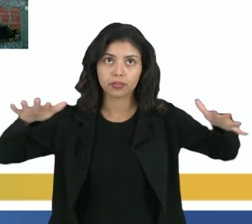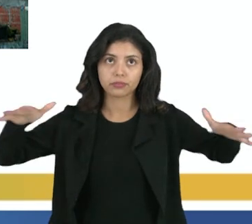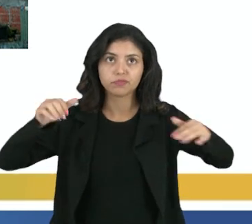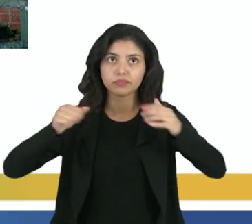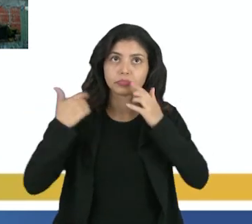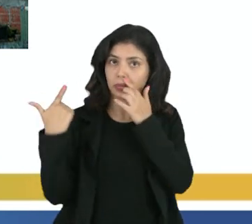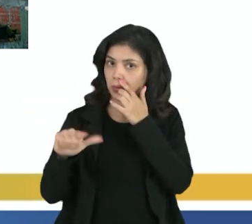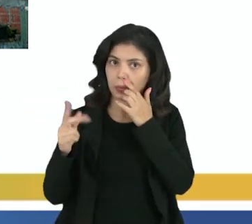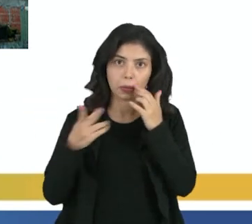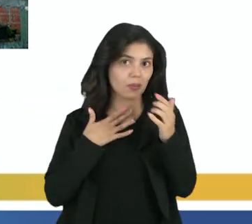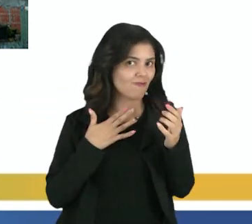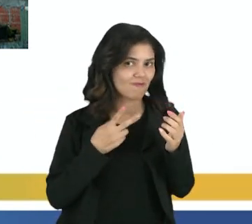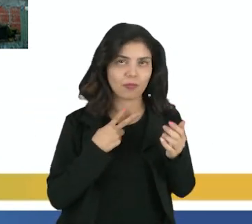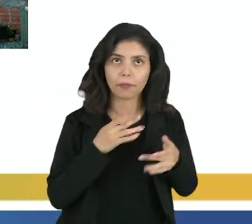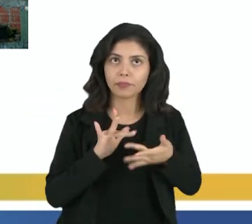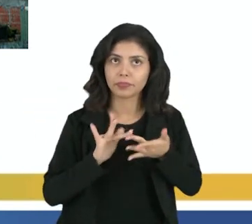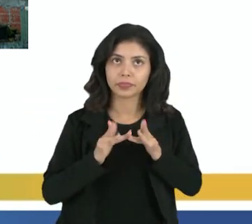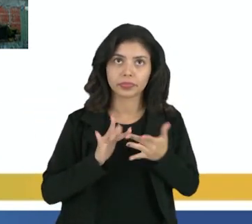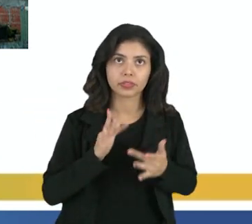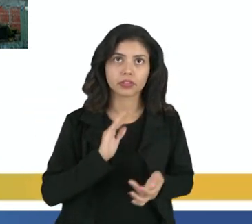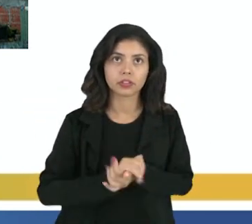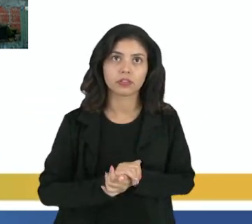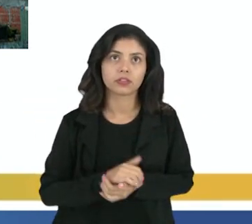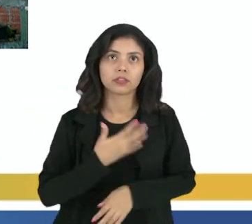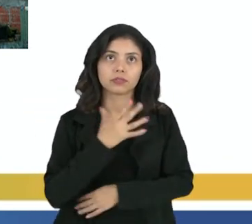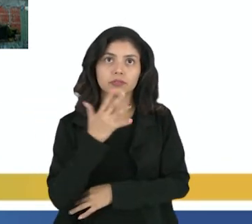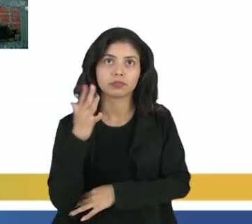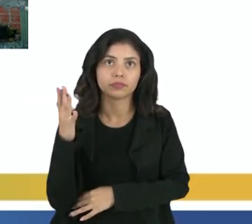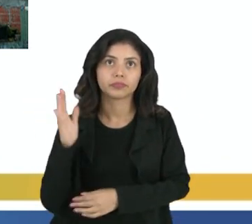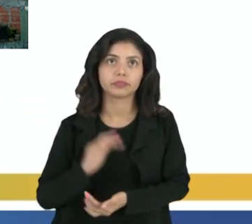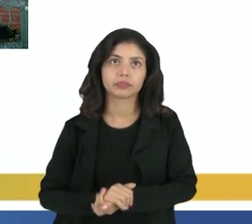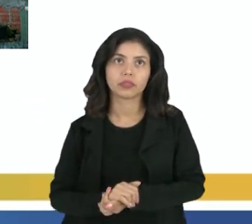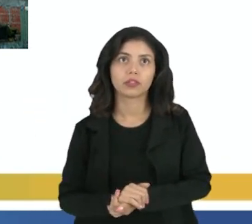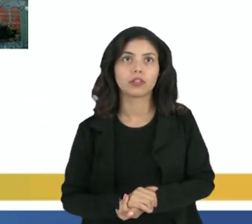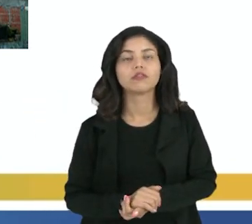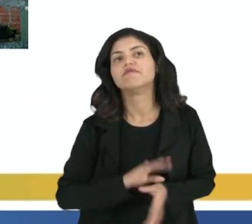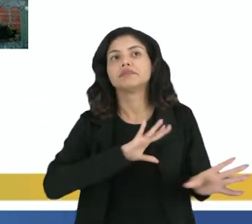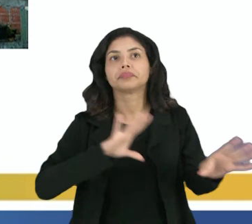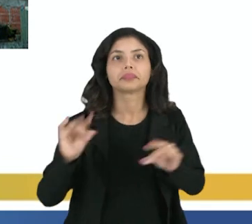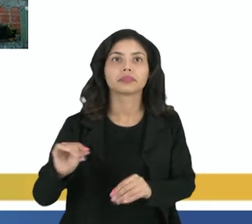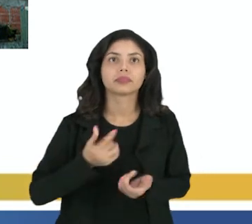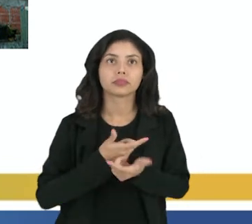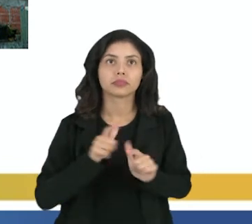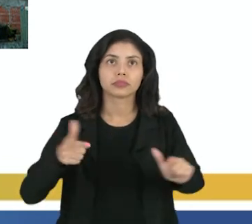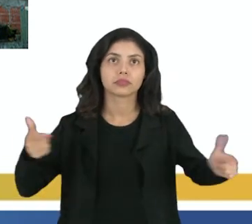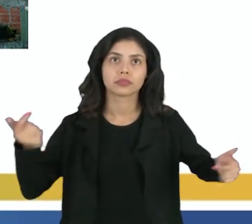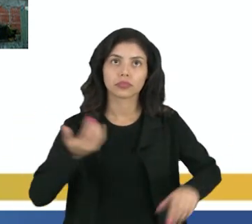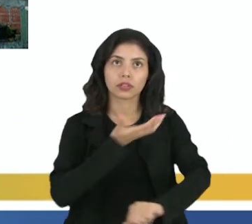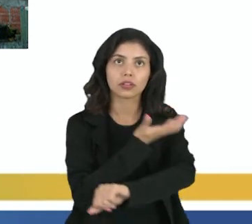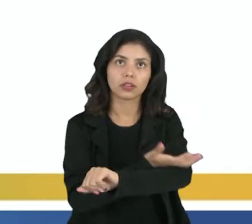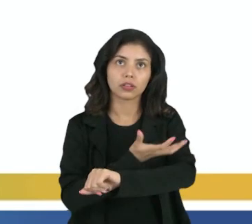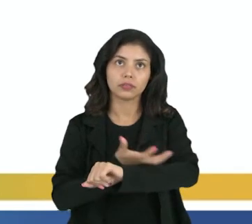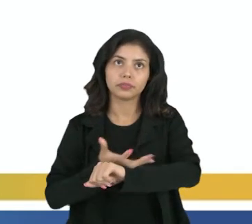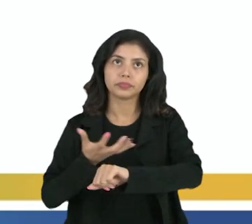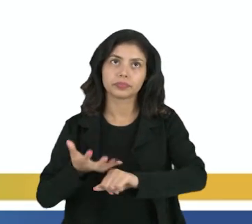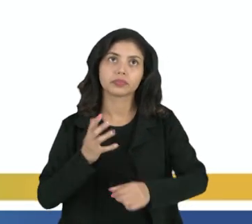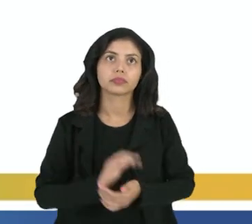que não deveriam ser tocadas, né, de algumas florestas. E isso acontece através da expansão da